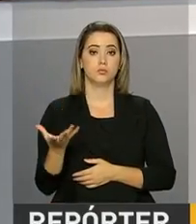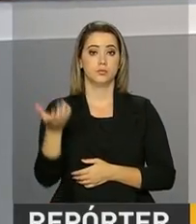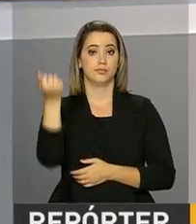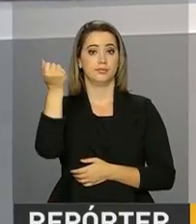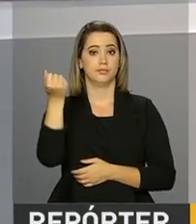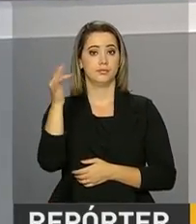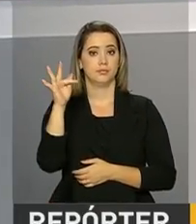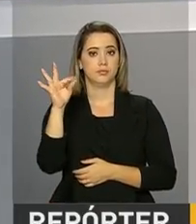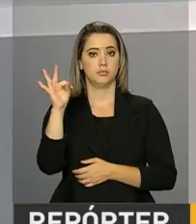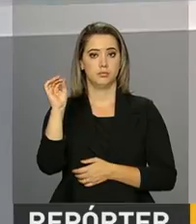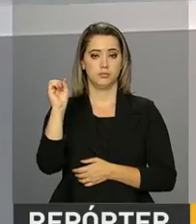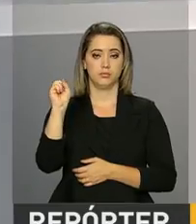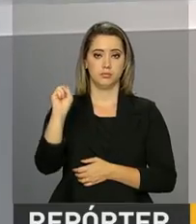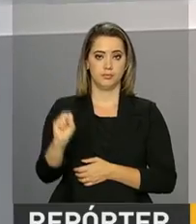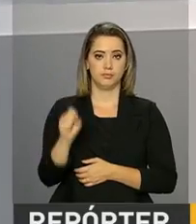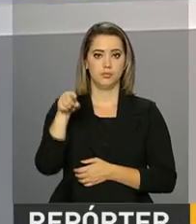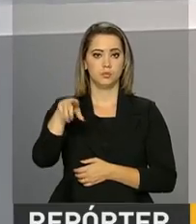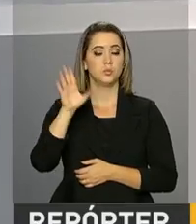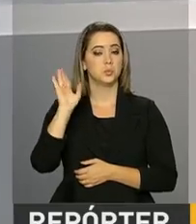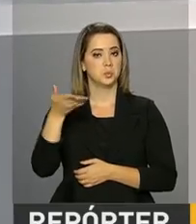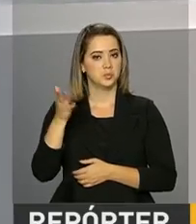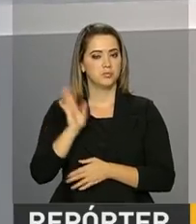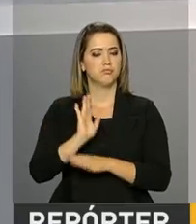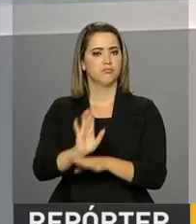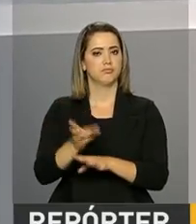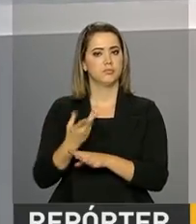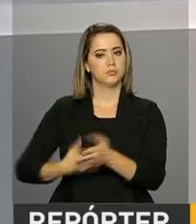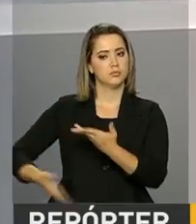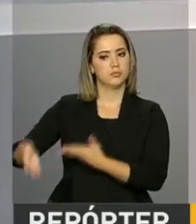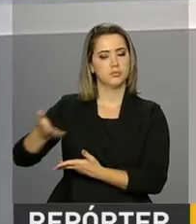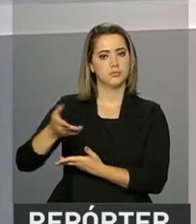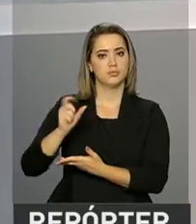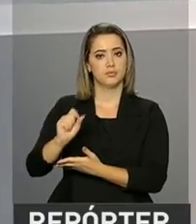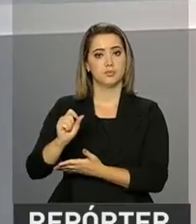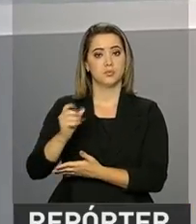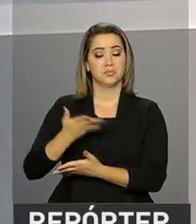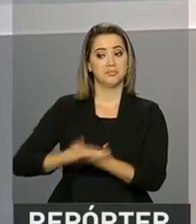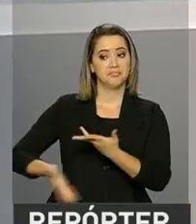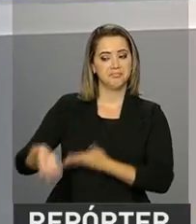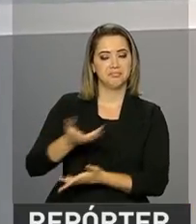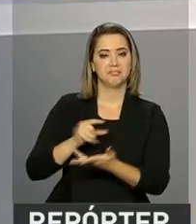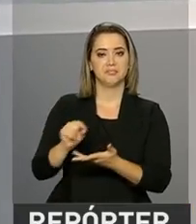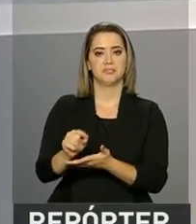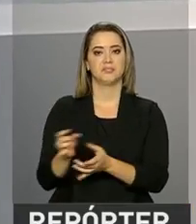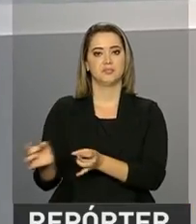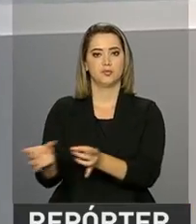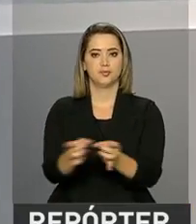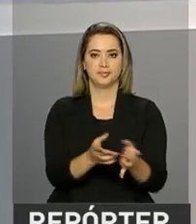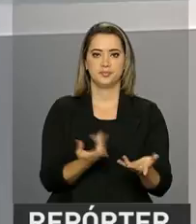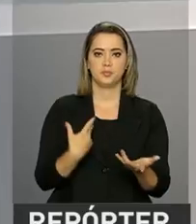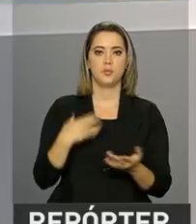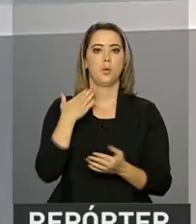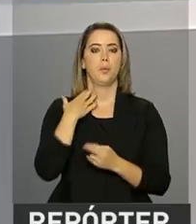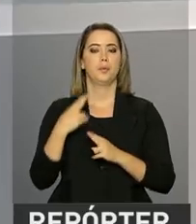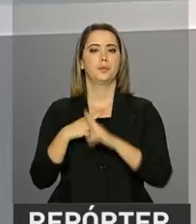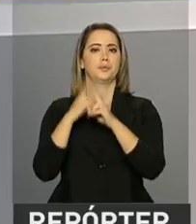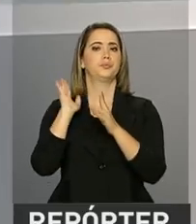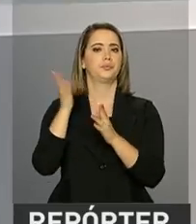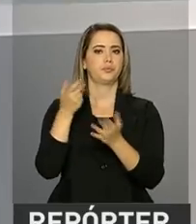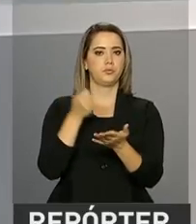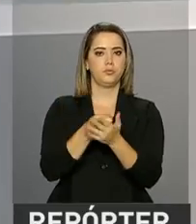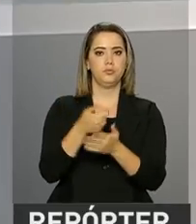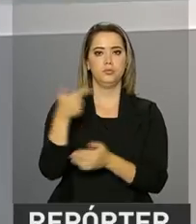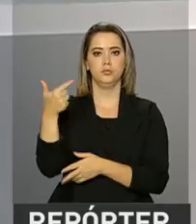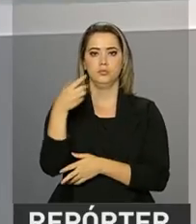inativas do fundo de garantia do tempo de serviço fgts está aquecendo negócios a caixa já pagou mais de